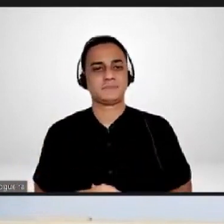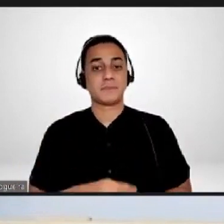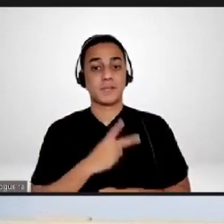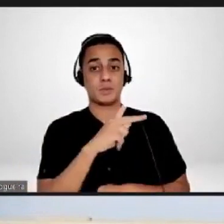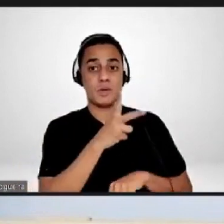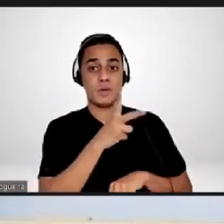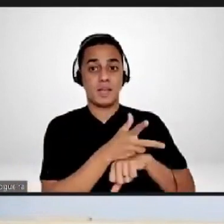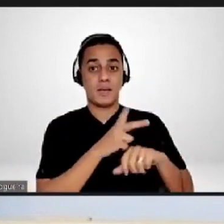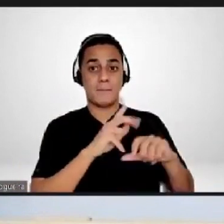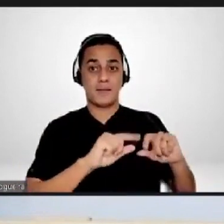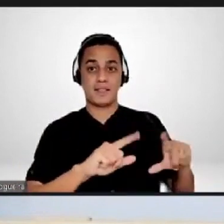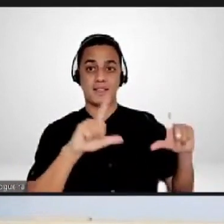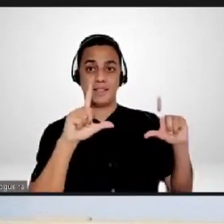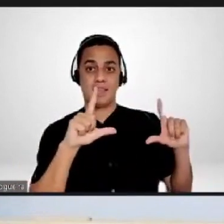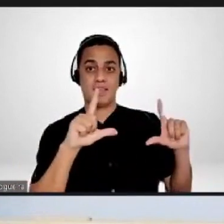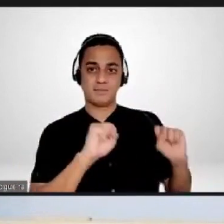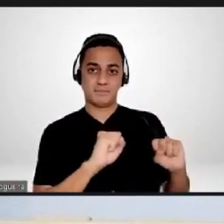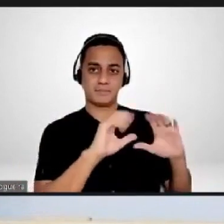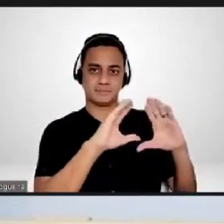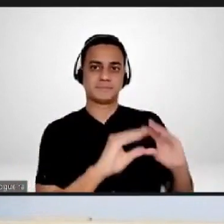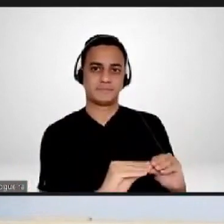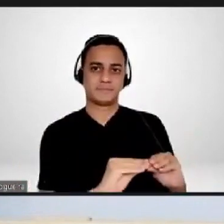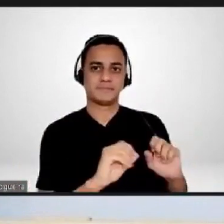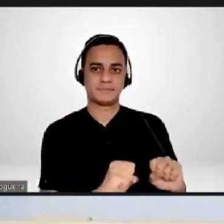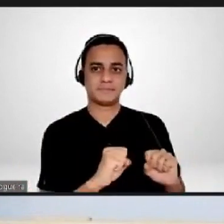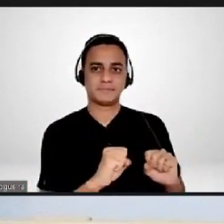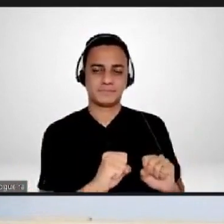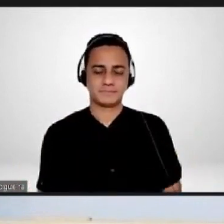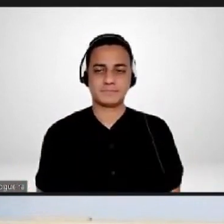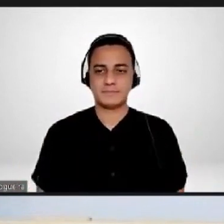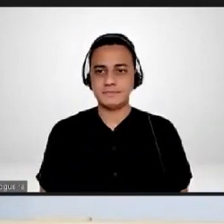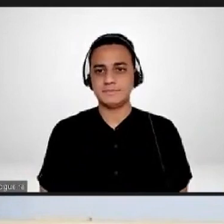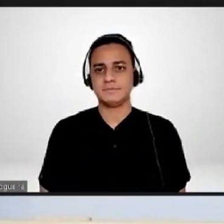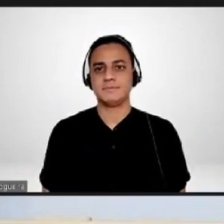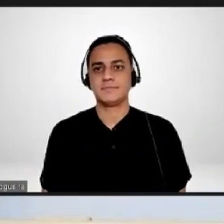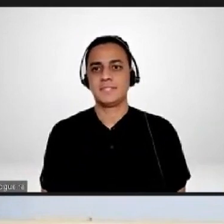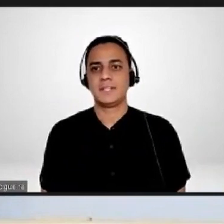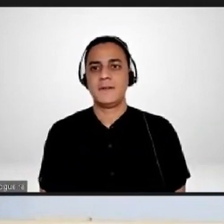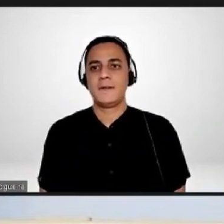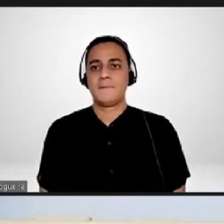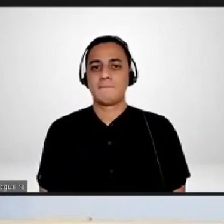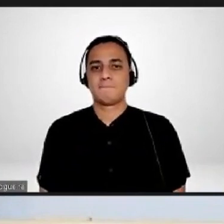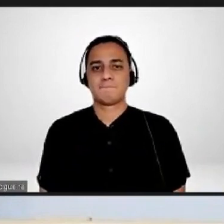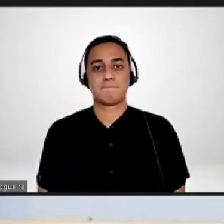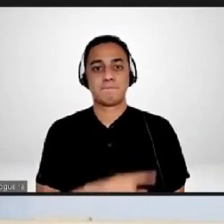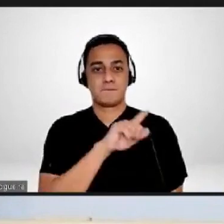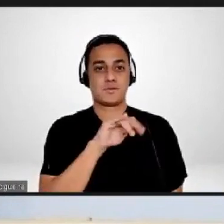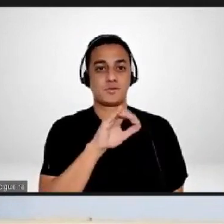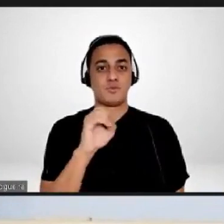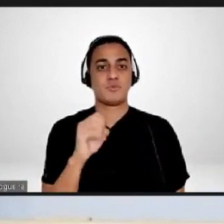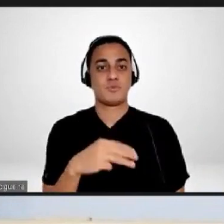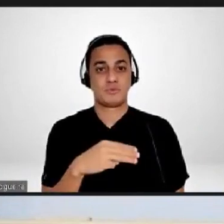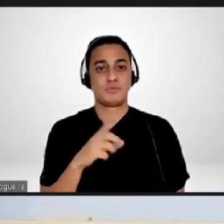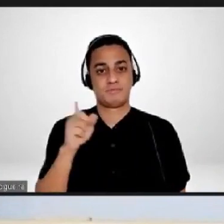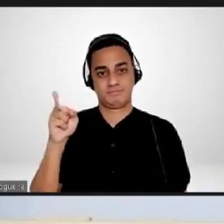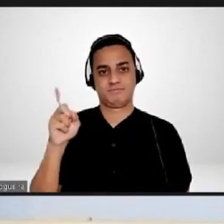para além dos fatores pedagógicos. Então, de fato, a nossa escola vai